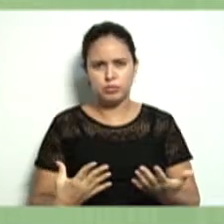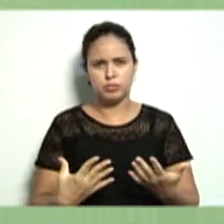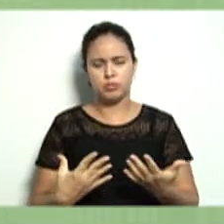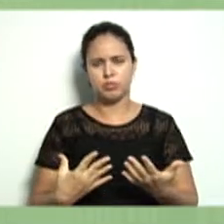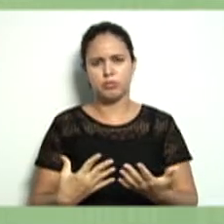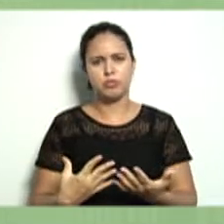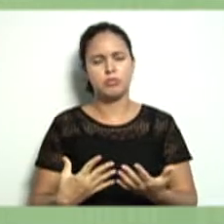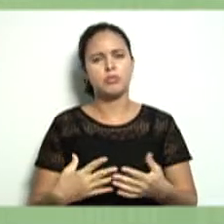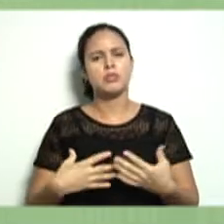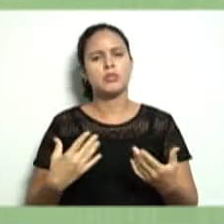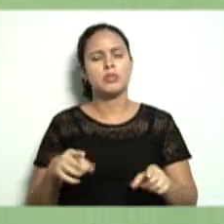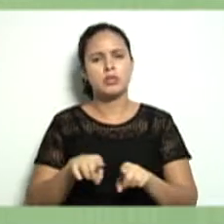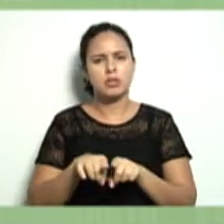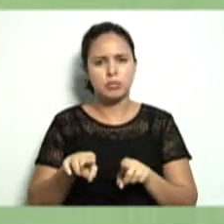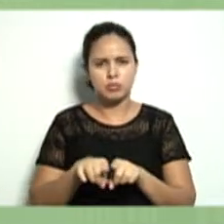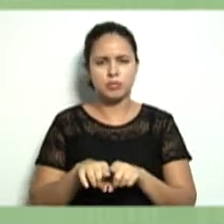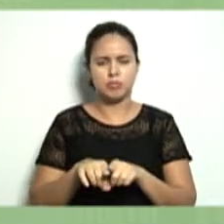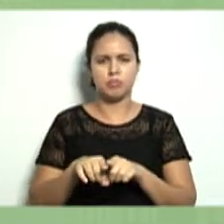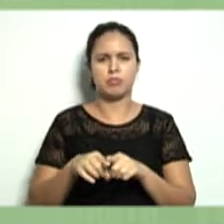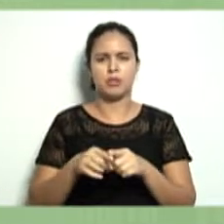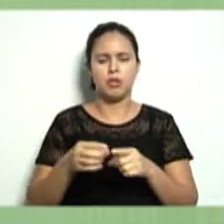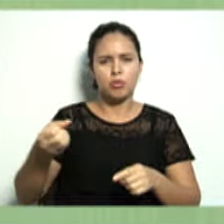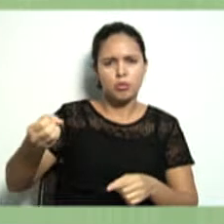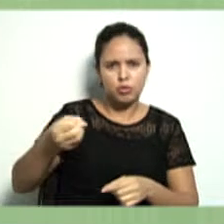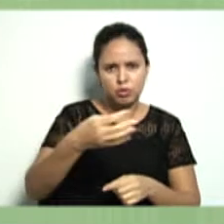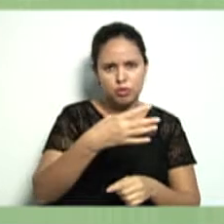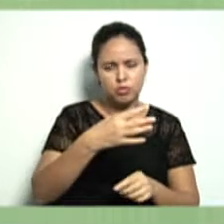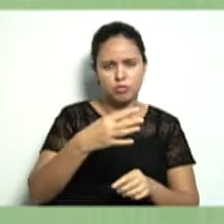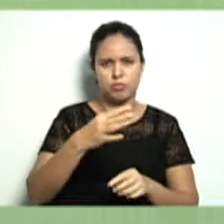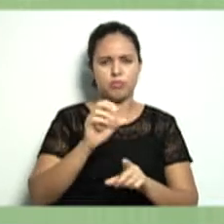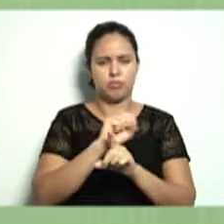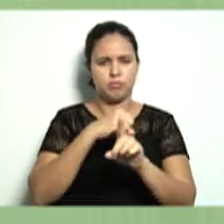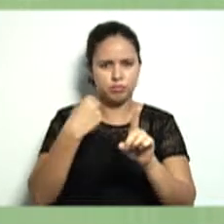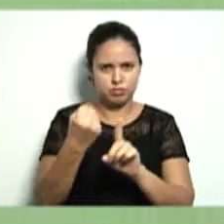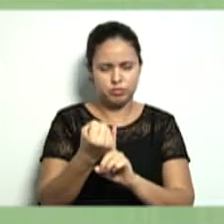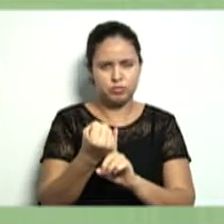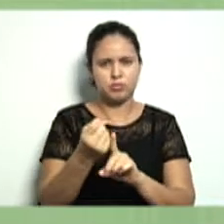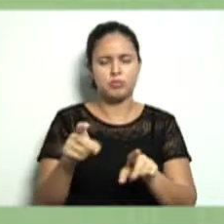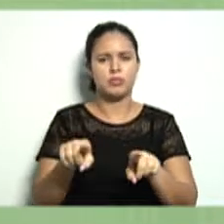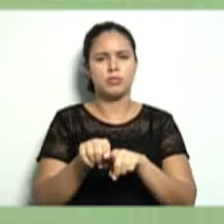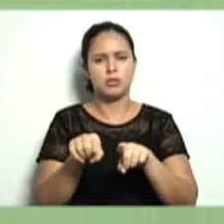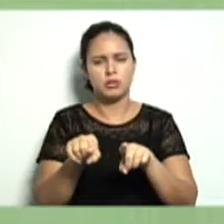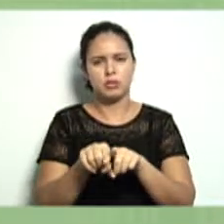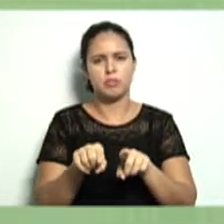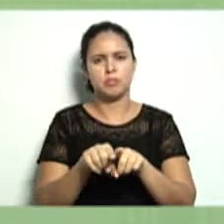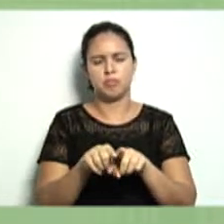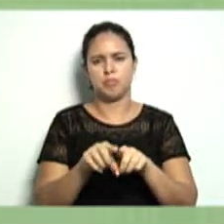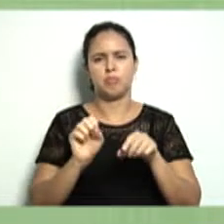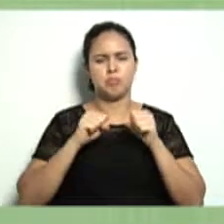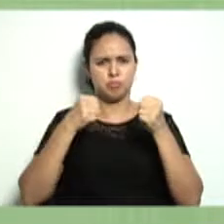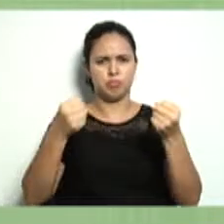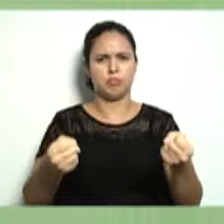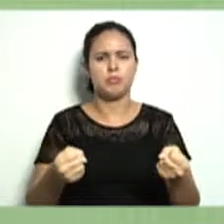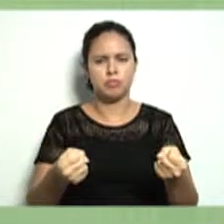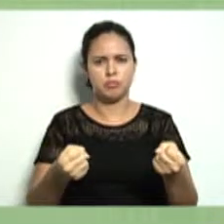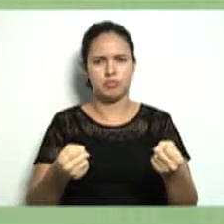novas gerações futuras. Tem a ver com atitude, reciclar,